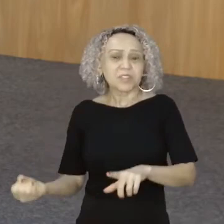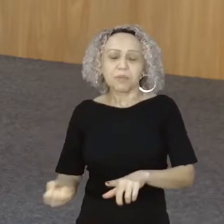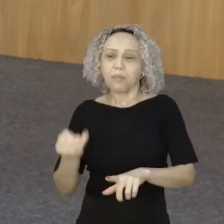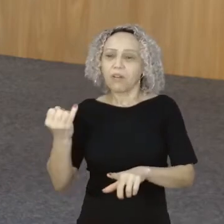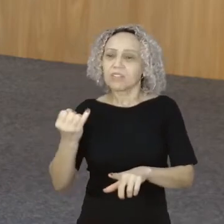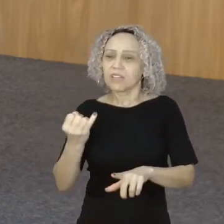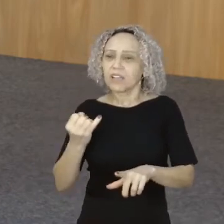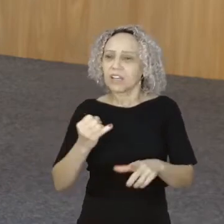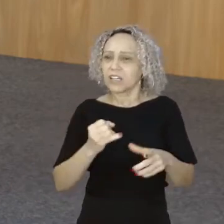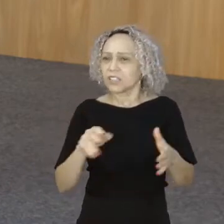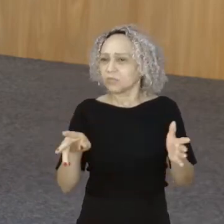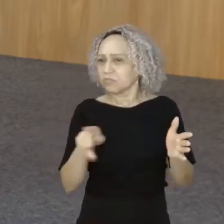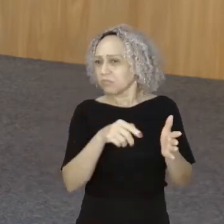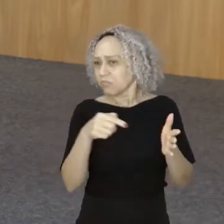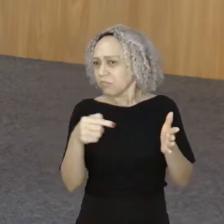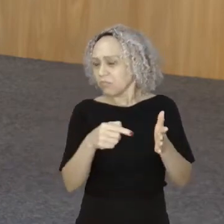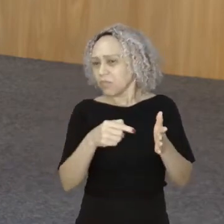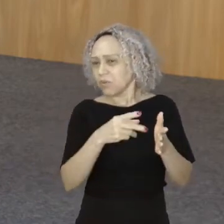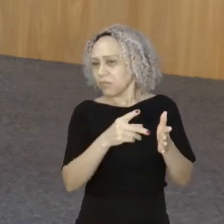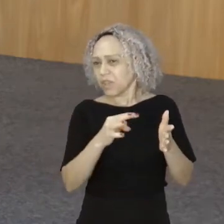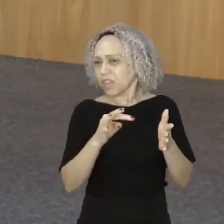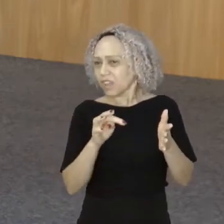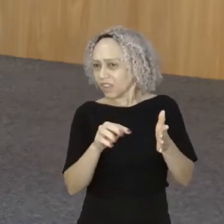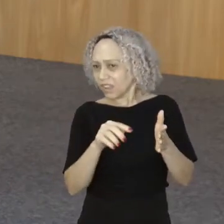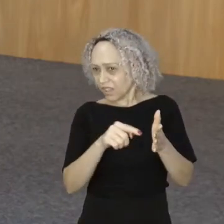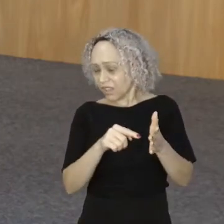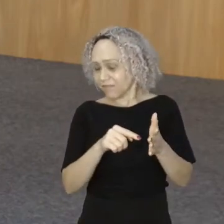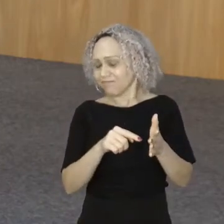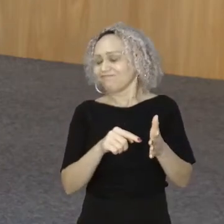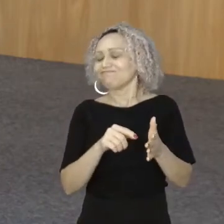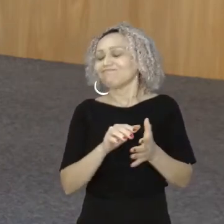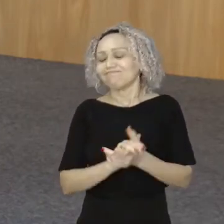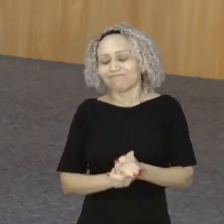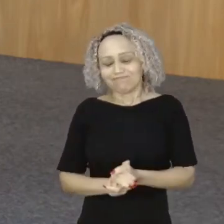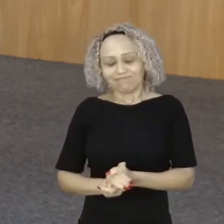informação correta, justa. Muito obrigada.